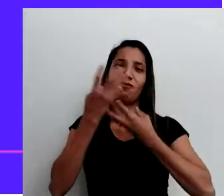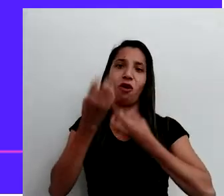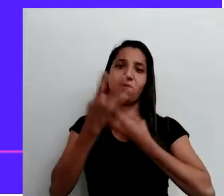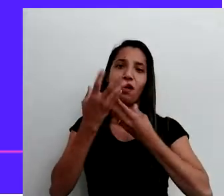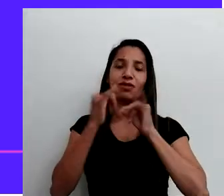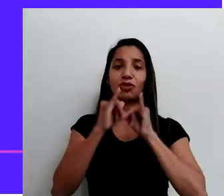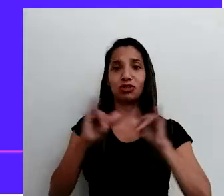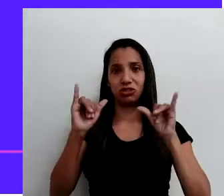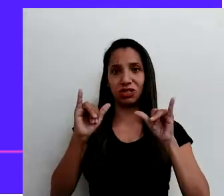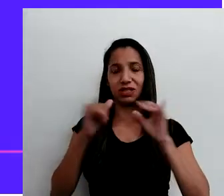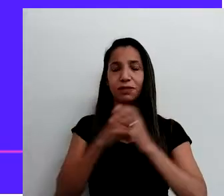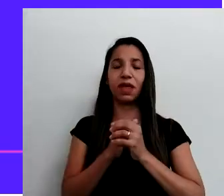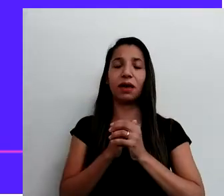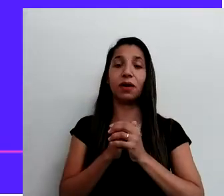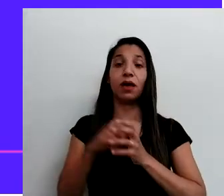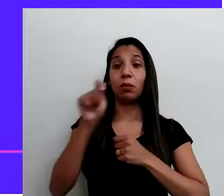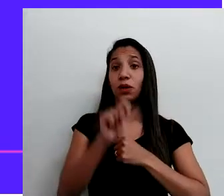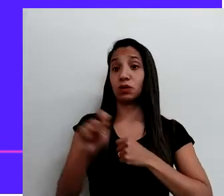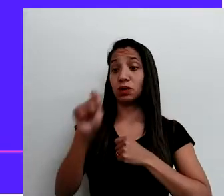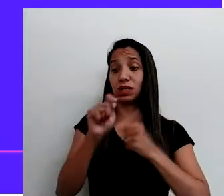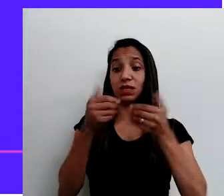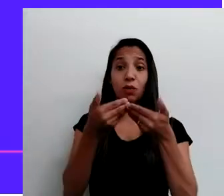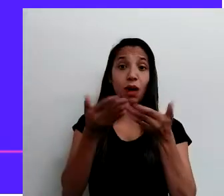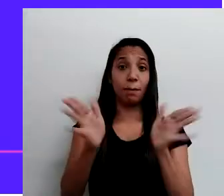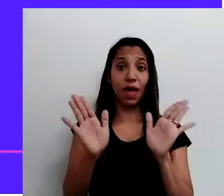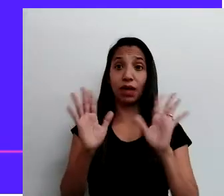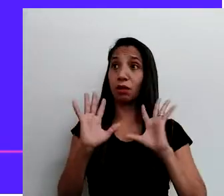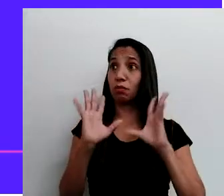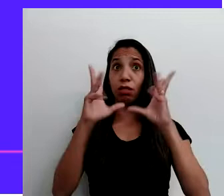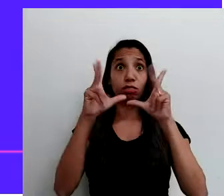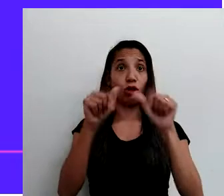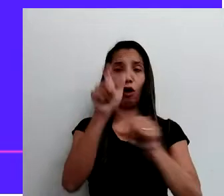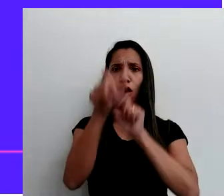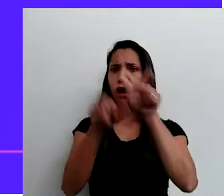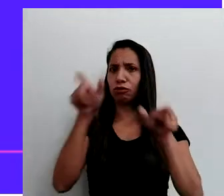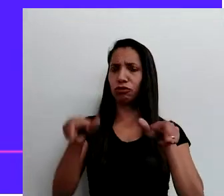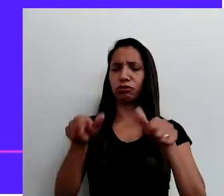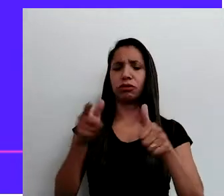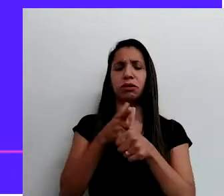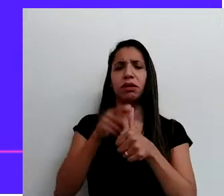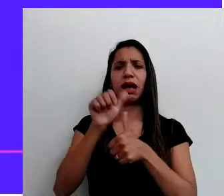aberta a todos, assessores, jornalistas,